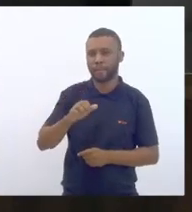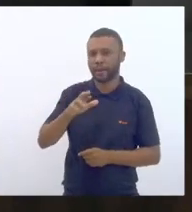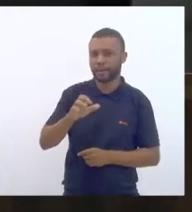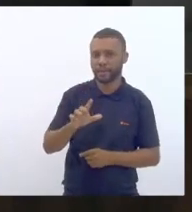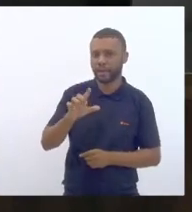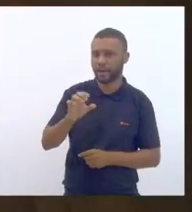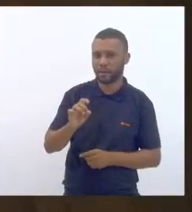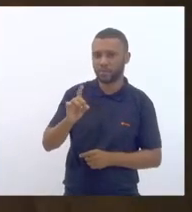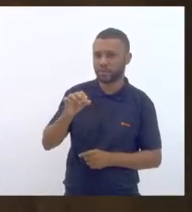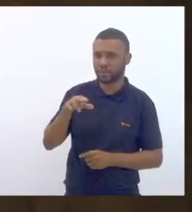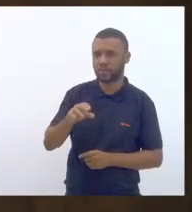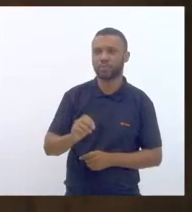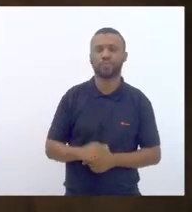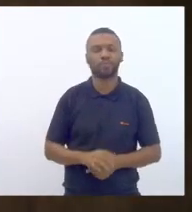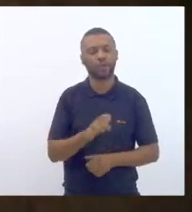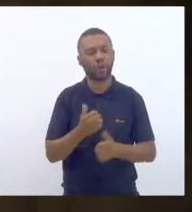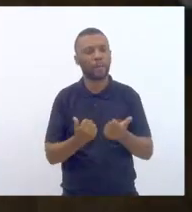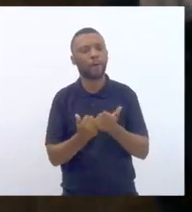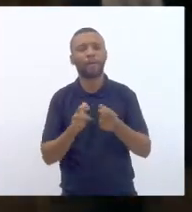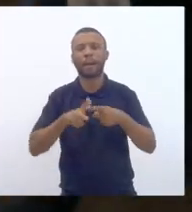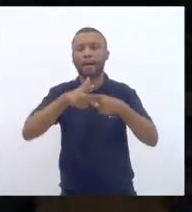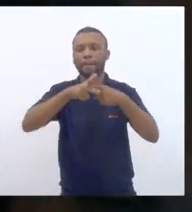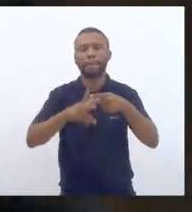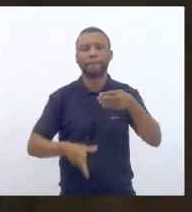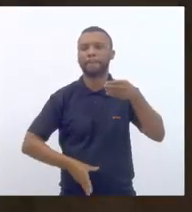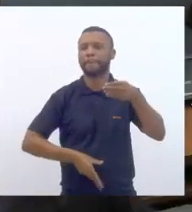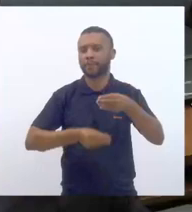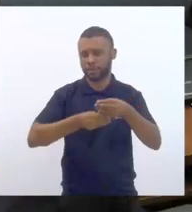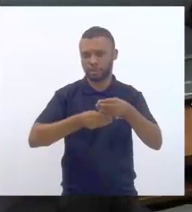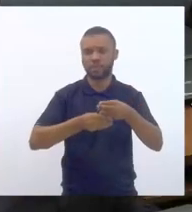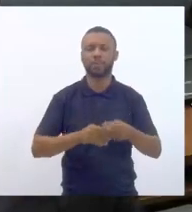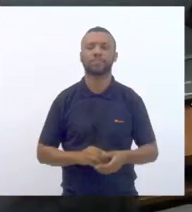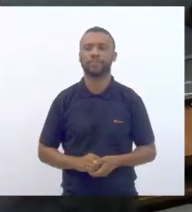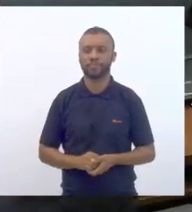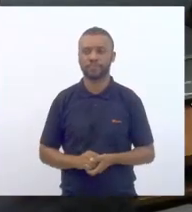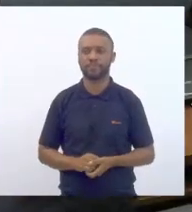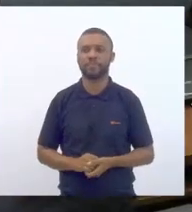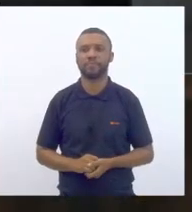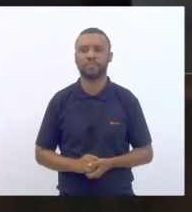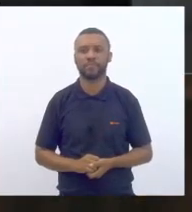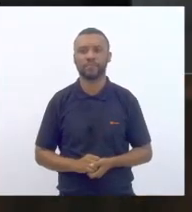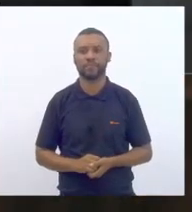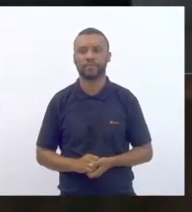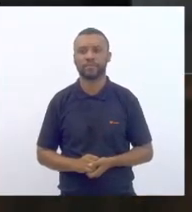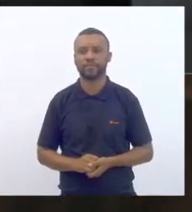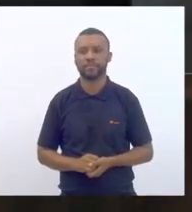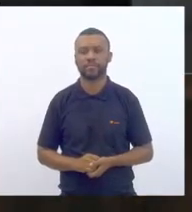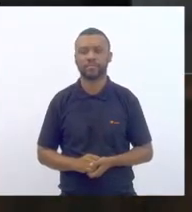Dino. Pela manutenção, senhor presidente. Pela manutenção.